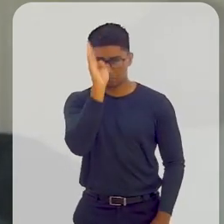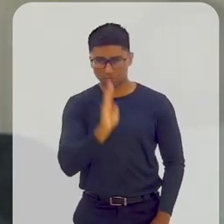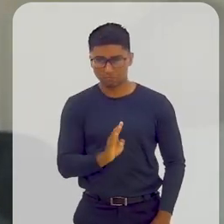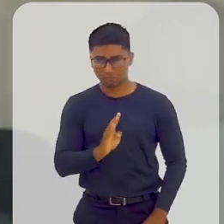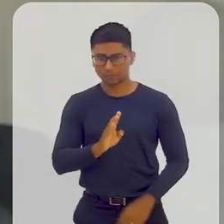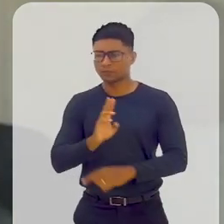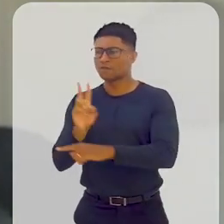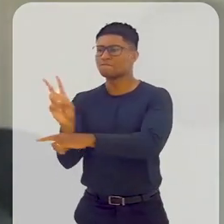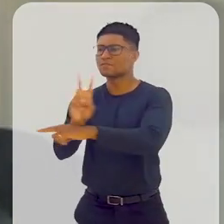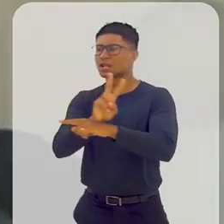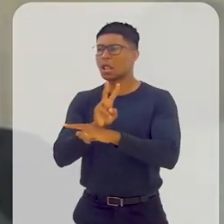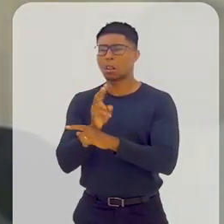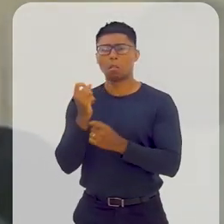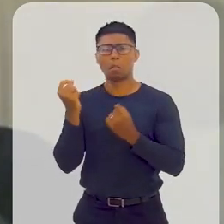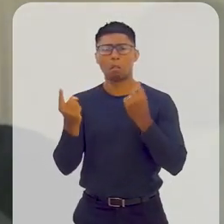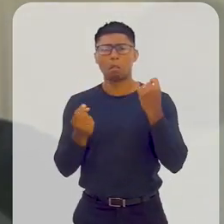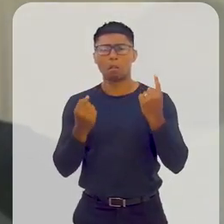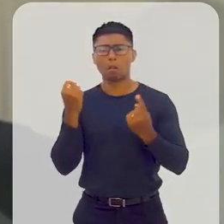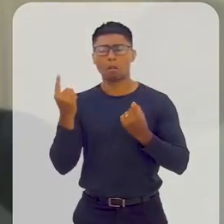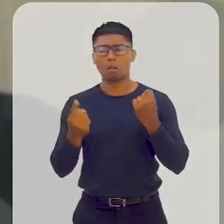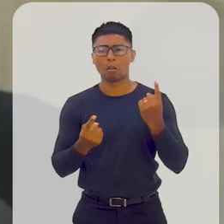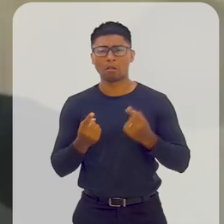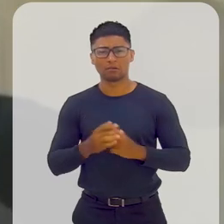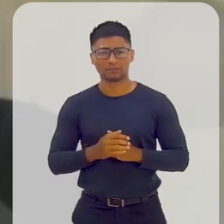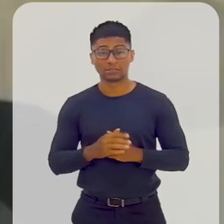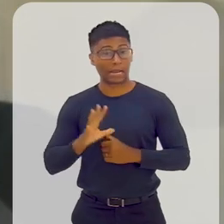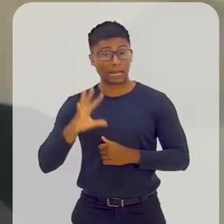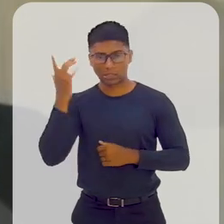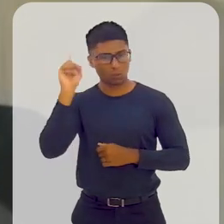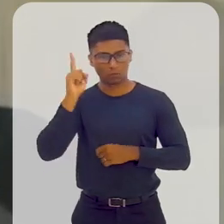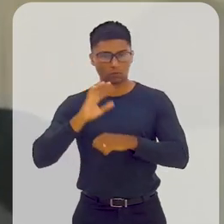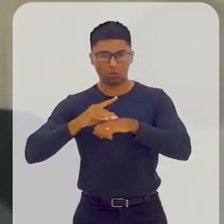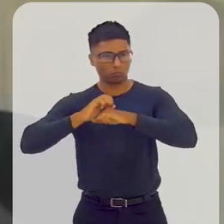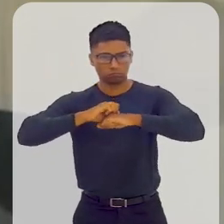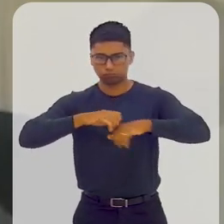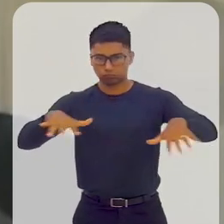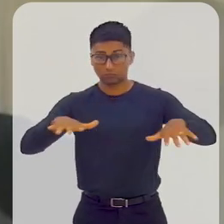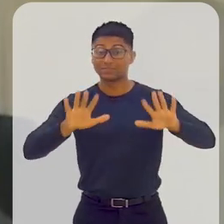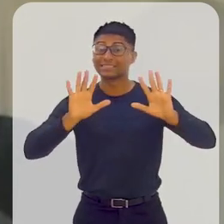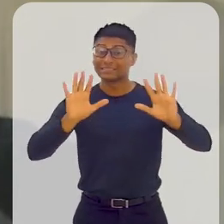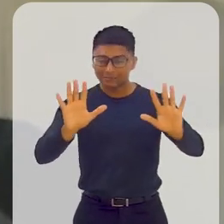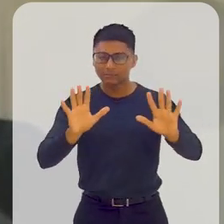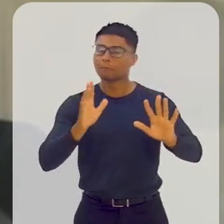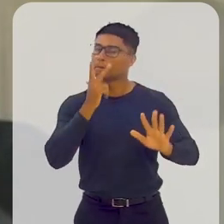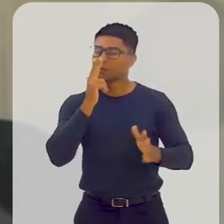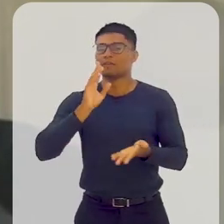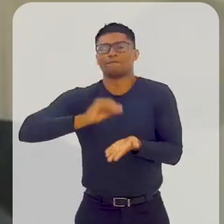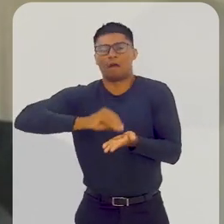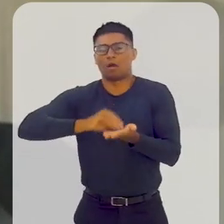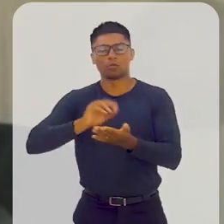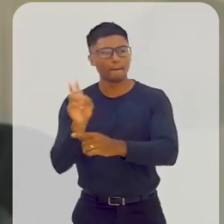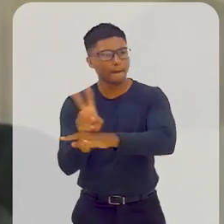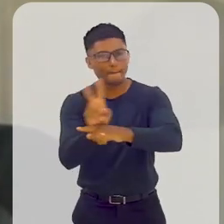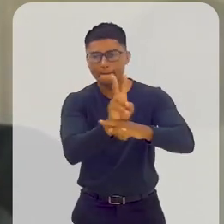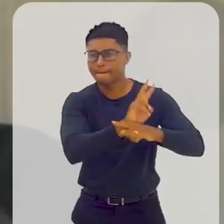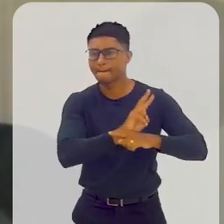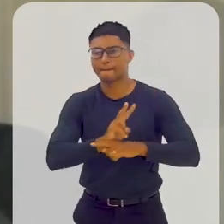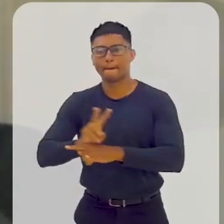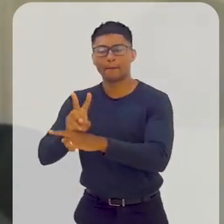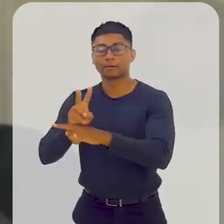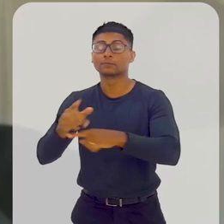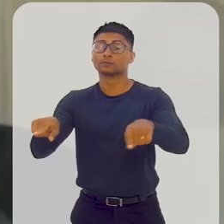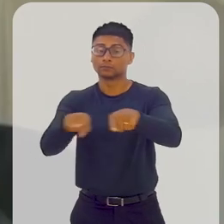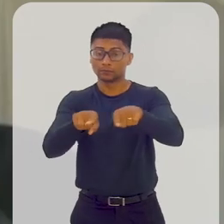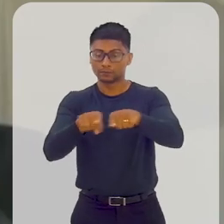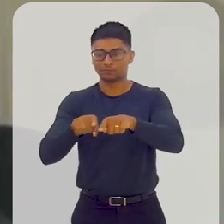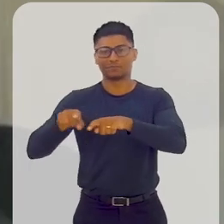no Brasil, com a fiscalização precária. Então, não aconteceu o que não aconteceu. Mas é uma deficiência muito grande. E eu acho que para o agronegócio,